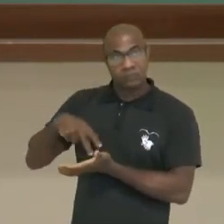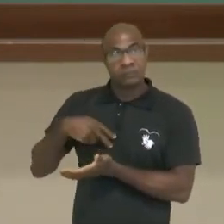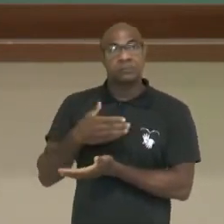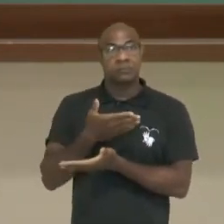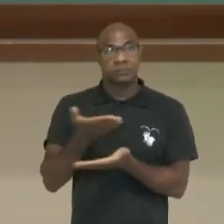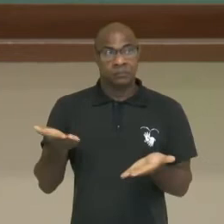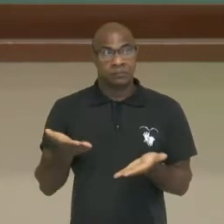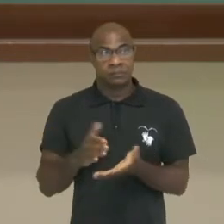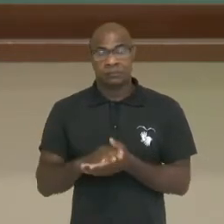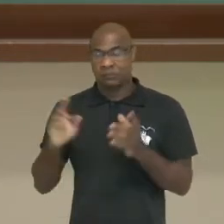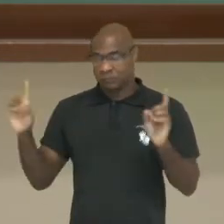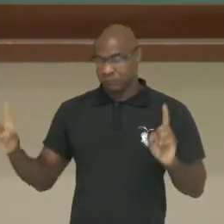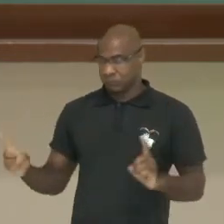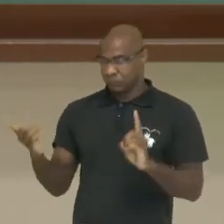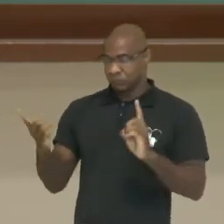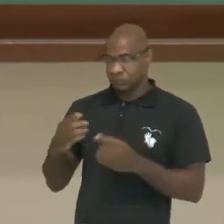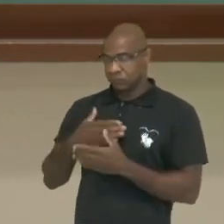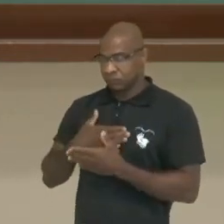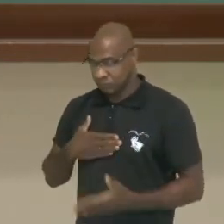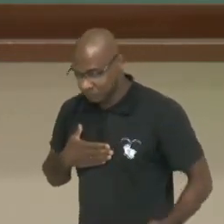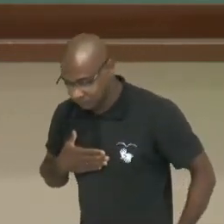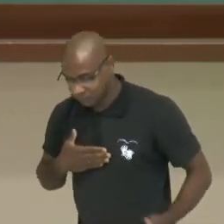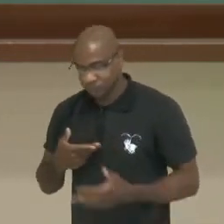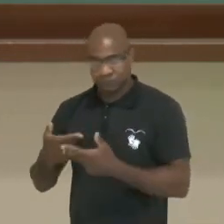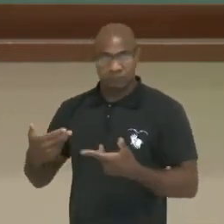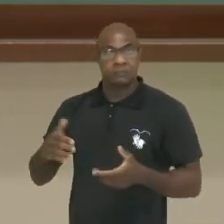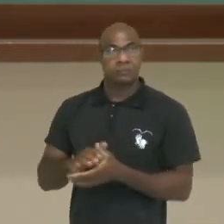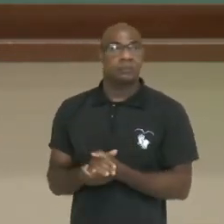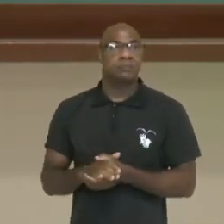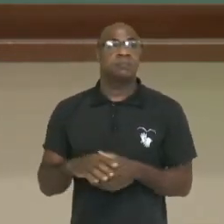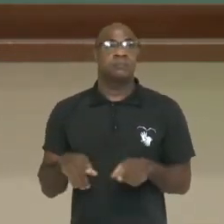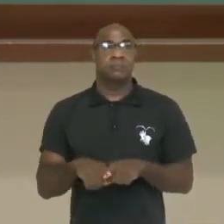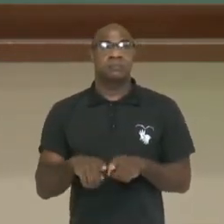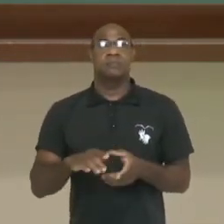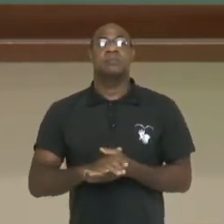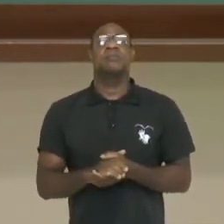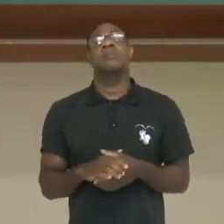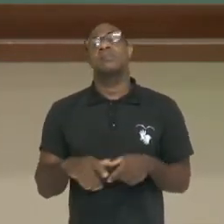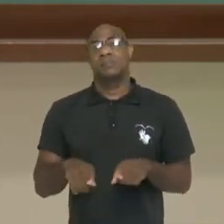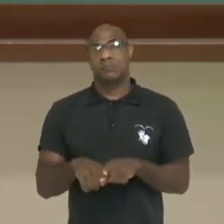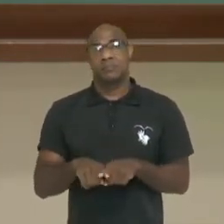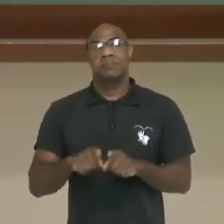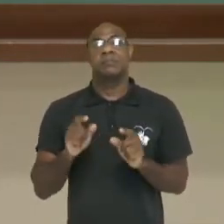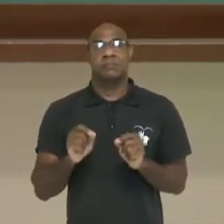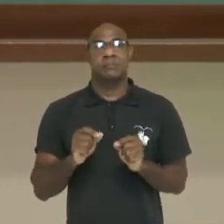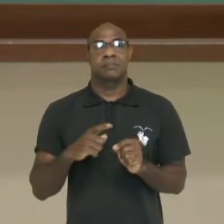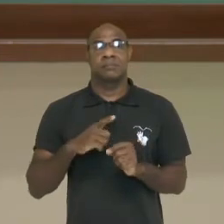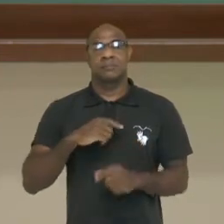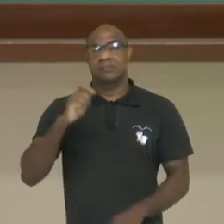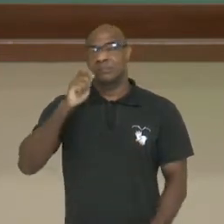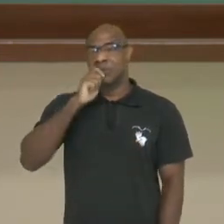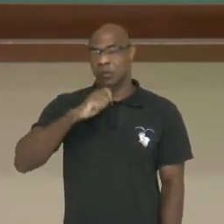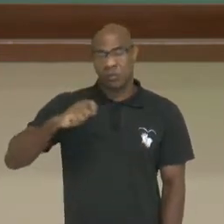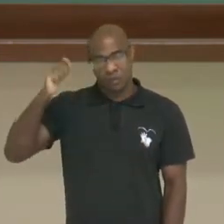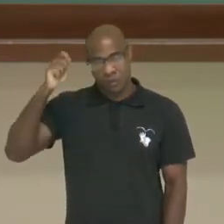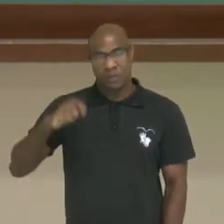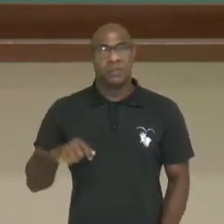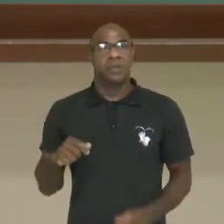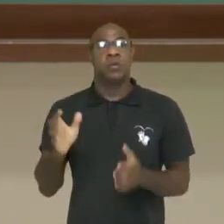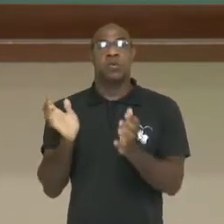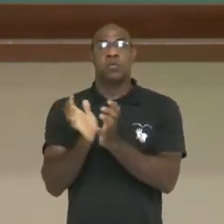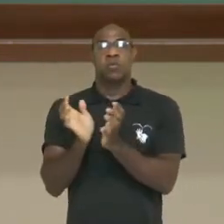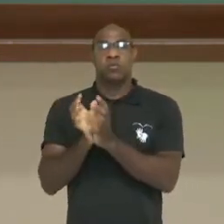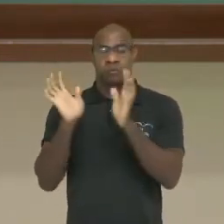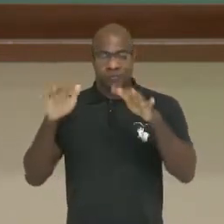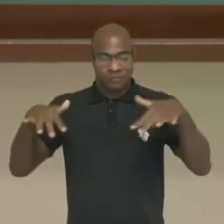cumprimentar o adversário, né. Em outras modalidades de luta se cumprimenta, inclusive, os árbitros, a plateia. Então é uma forma